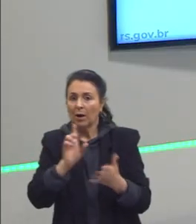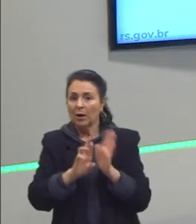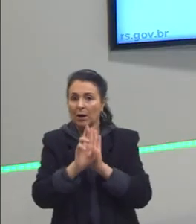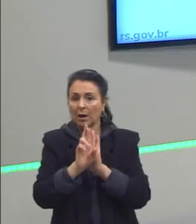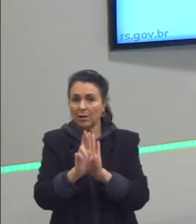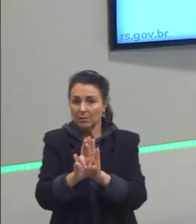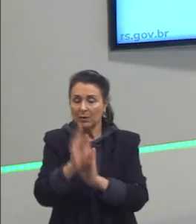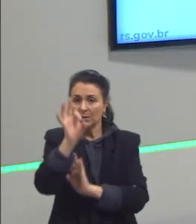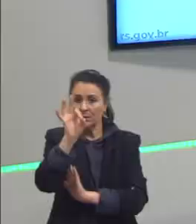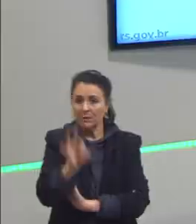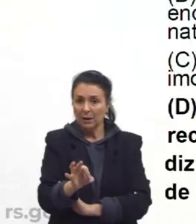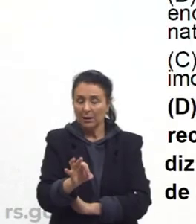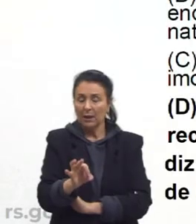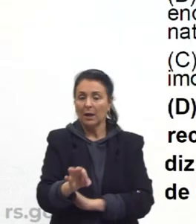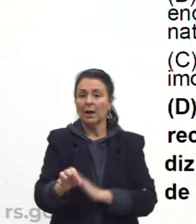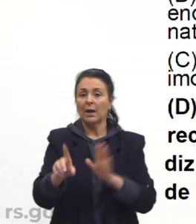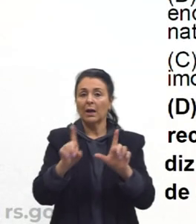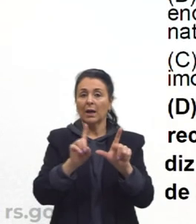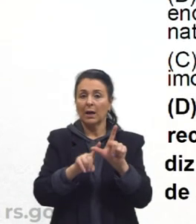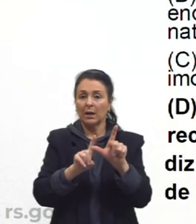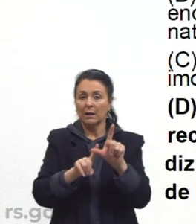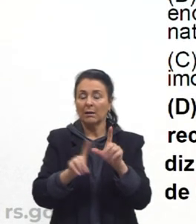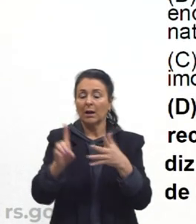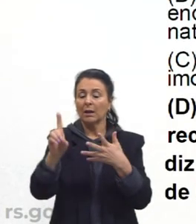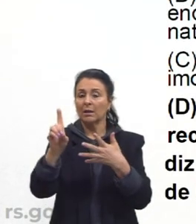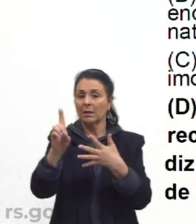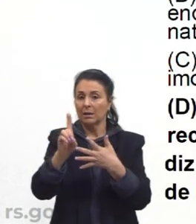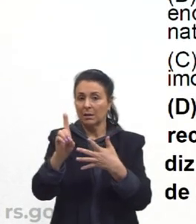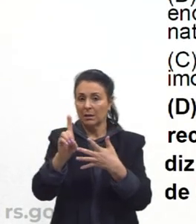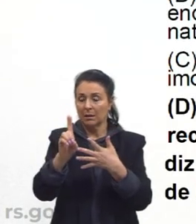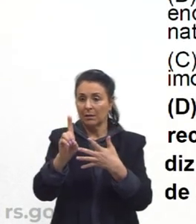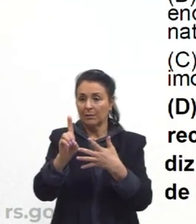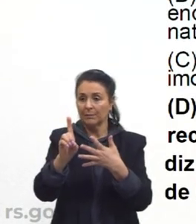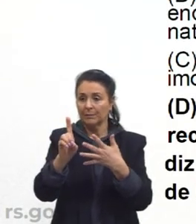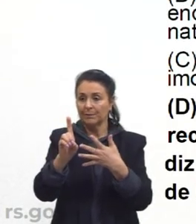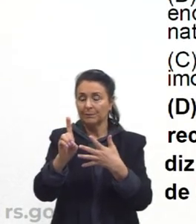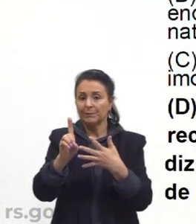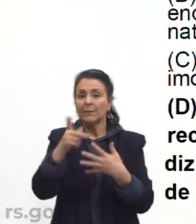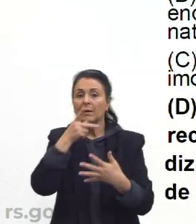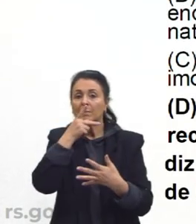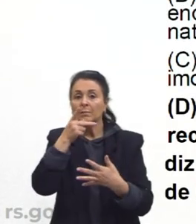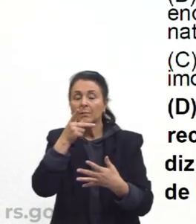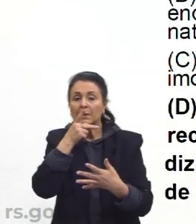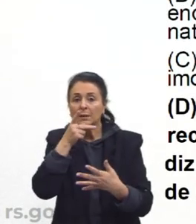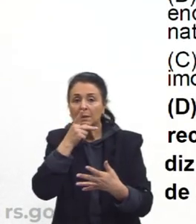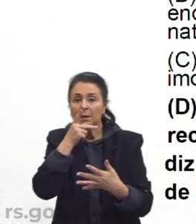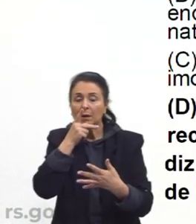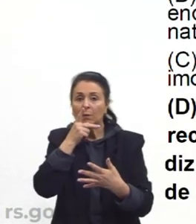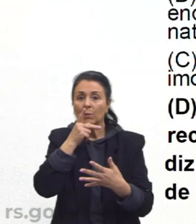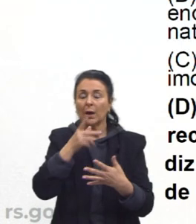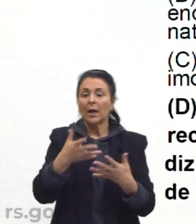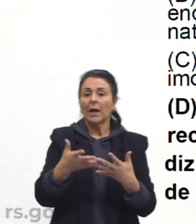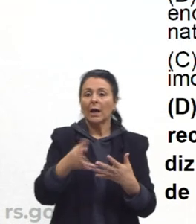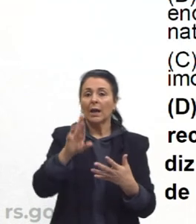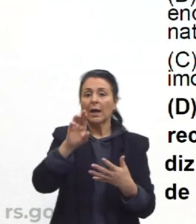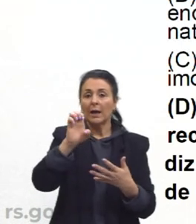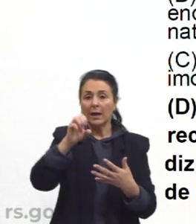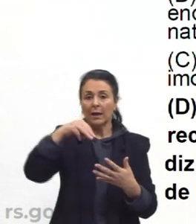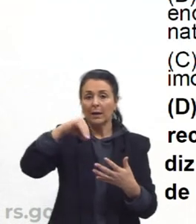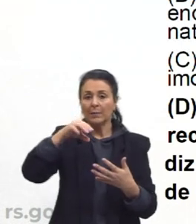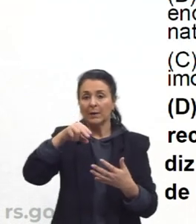nessa questão aqui a letra b para Platão o conhecimento a na verdade reminiscencia a